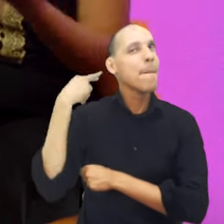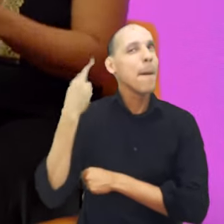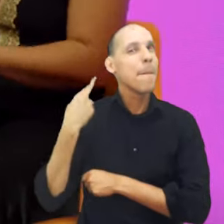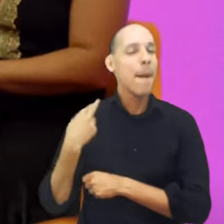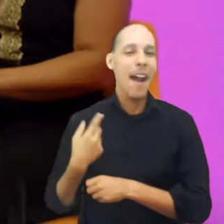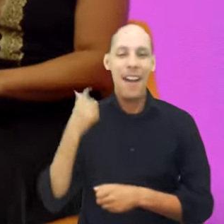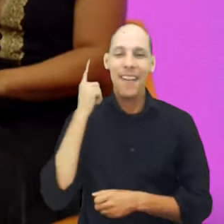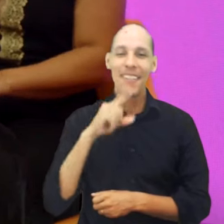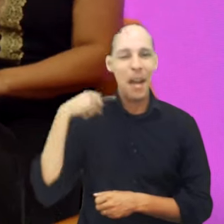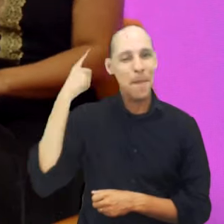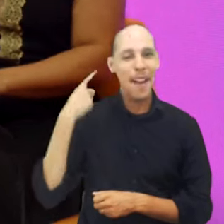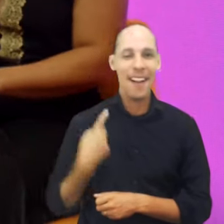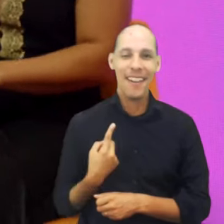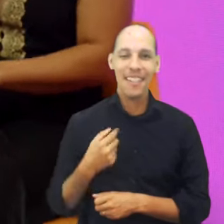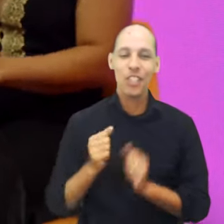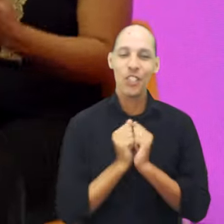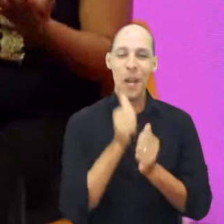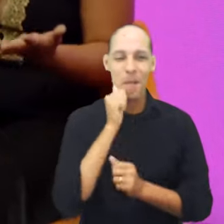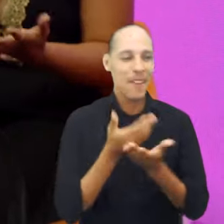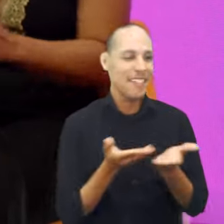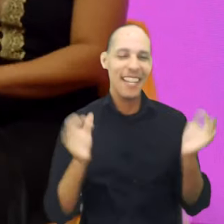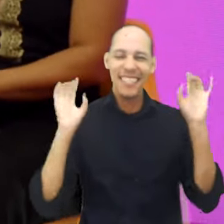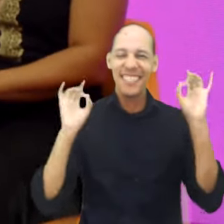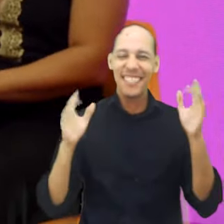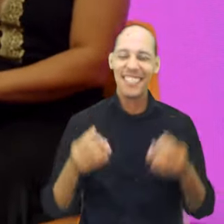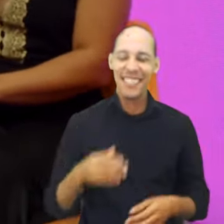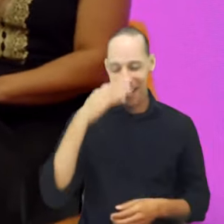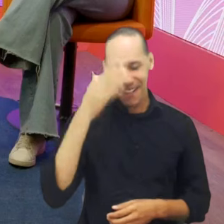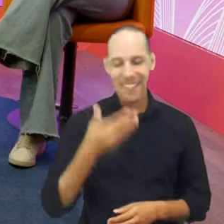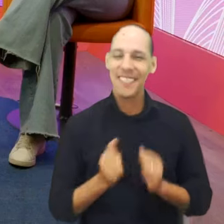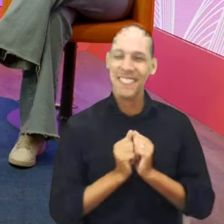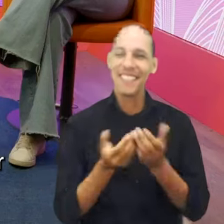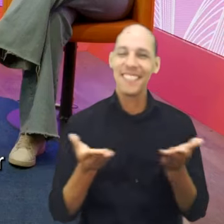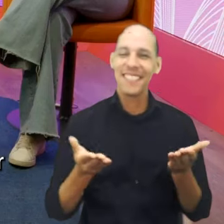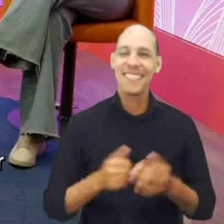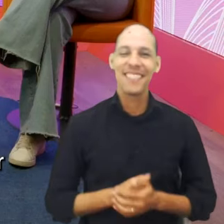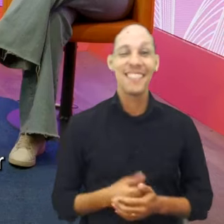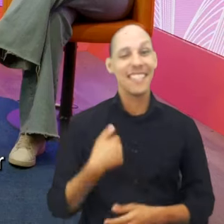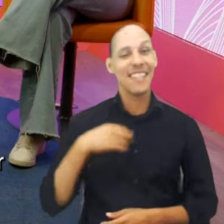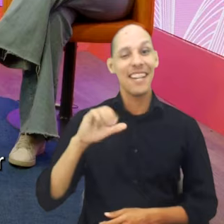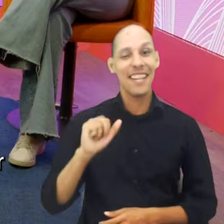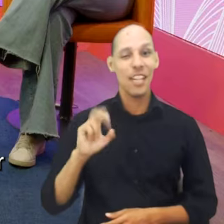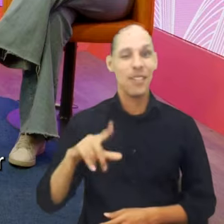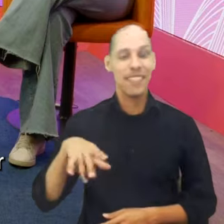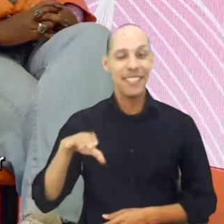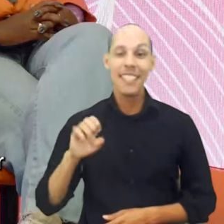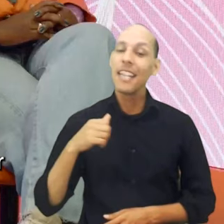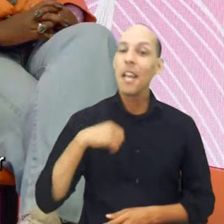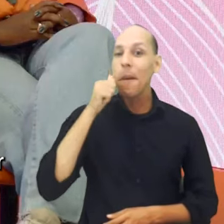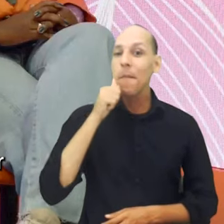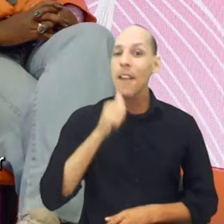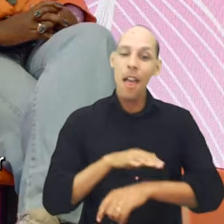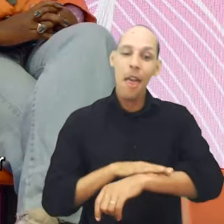com essas mulheres incríveis e é uma honra estar com vocês. Muito bem, eu sou Caroline Gnarra, sou uma mulher